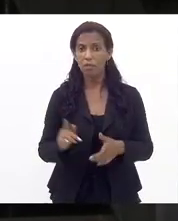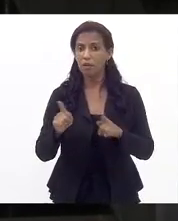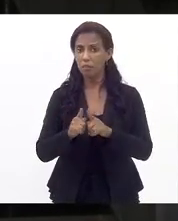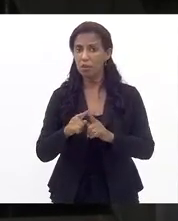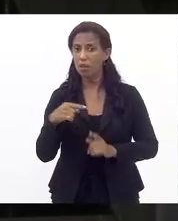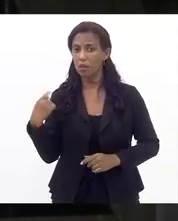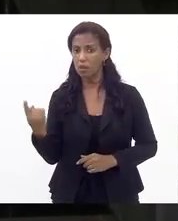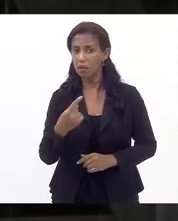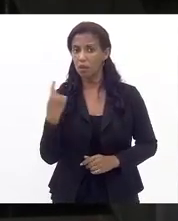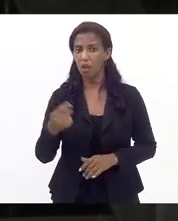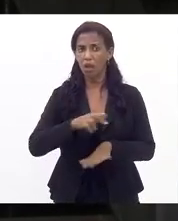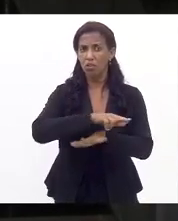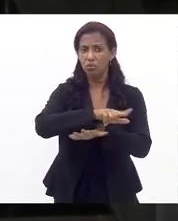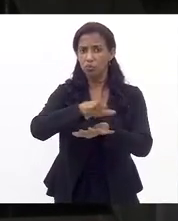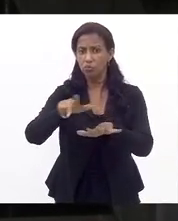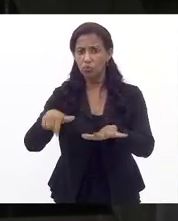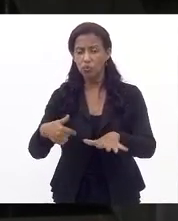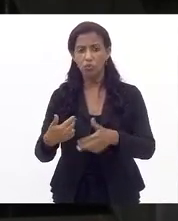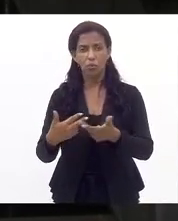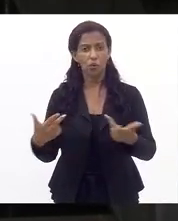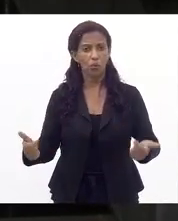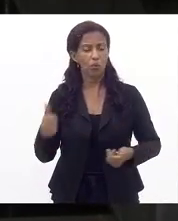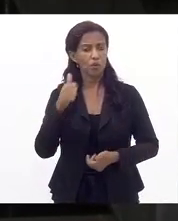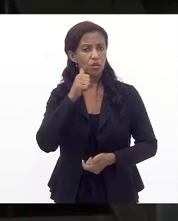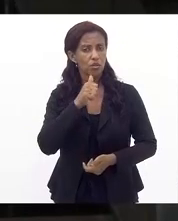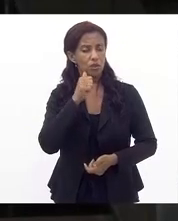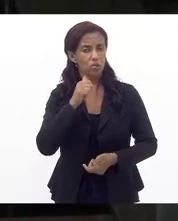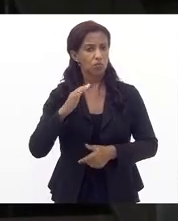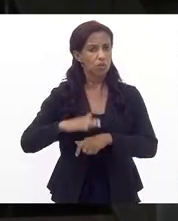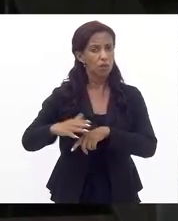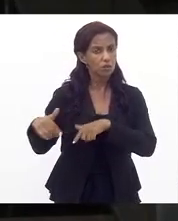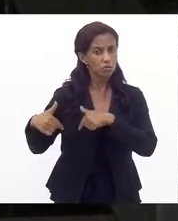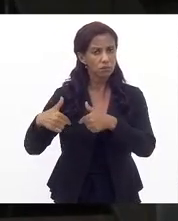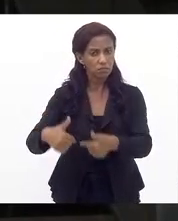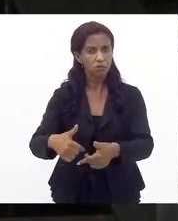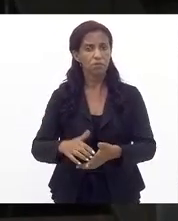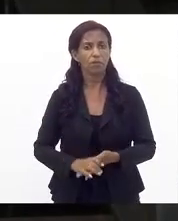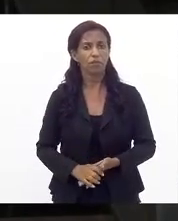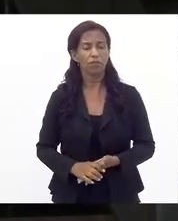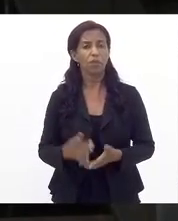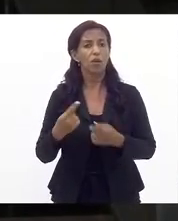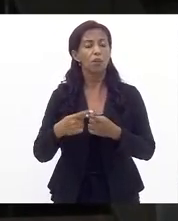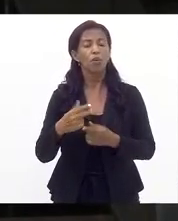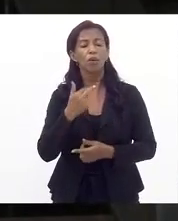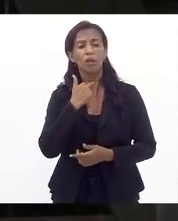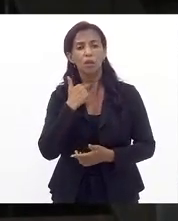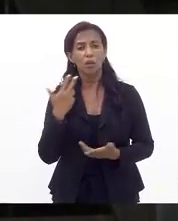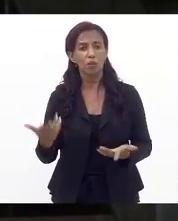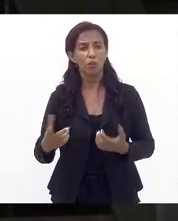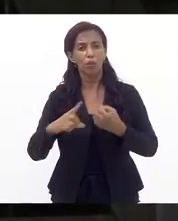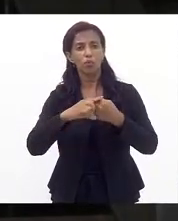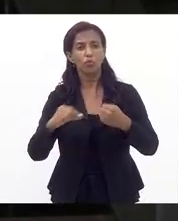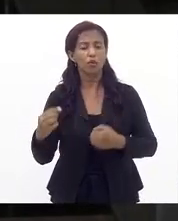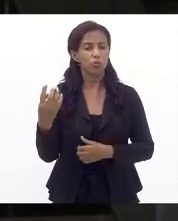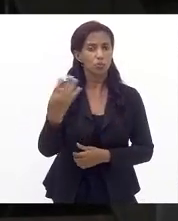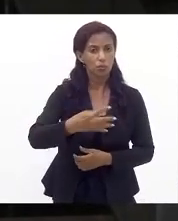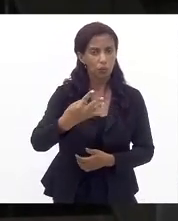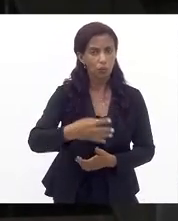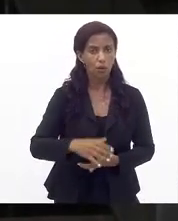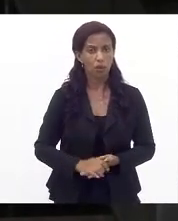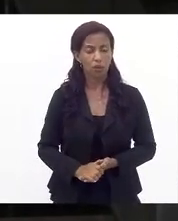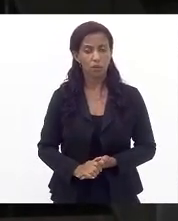né as múltiplas jornadas é travadas enfrentadas pelas mulheres porque a gente não pode então no artigo 4º